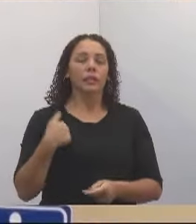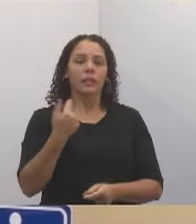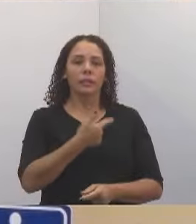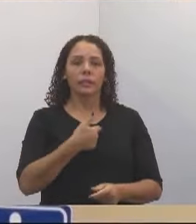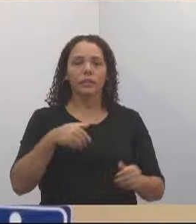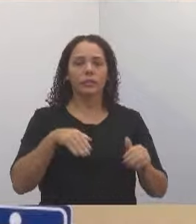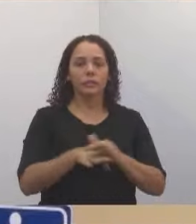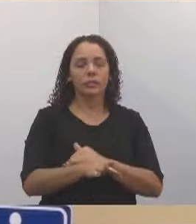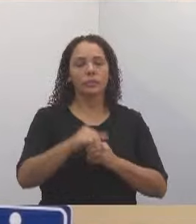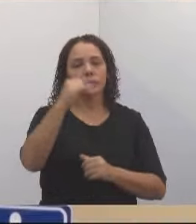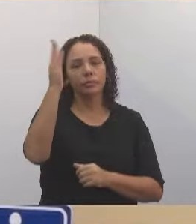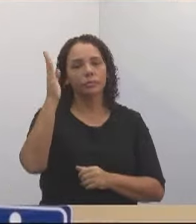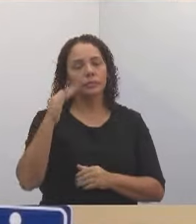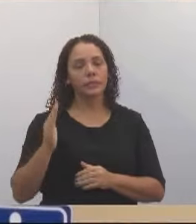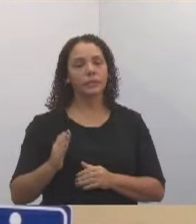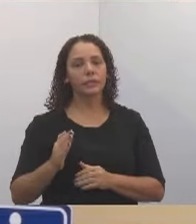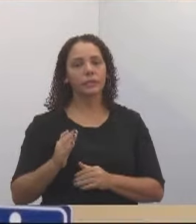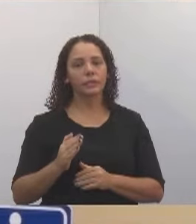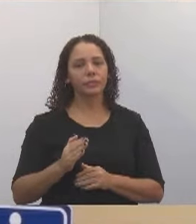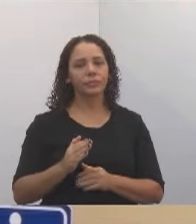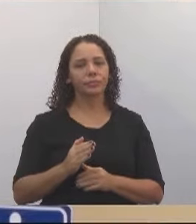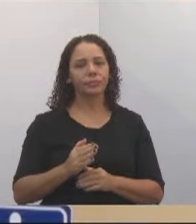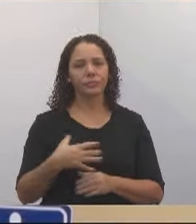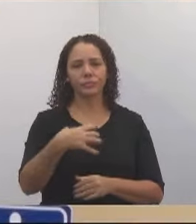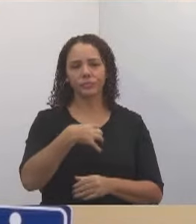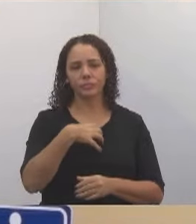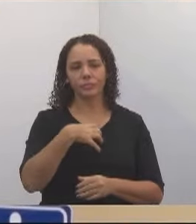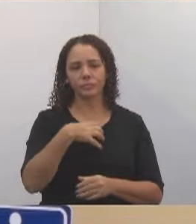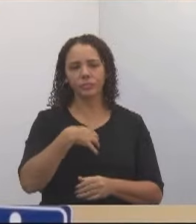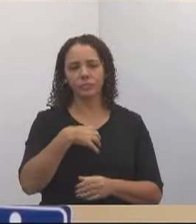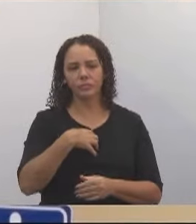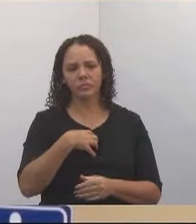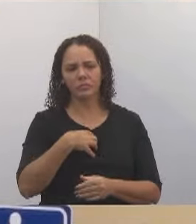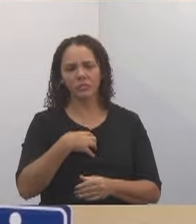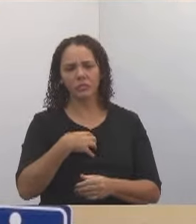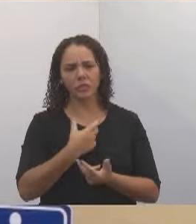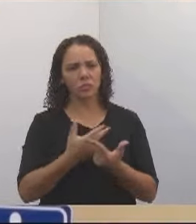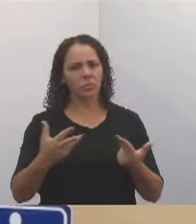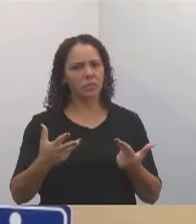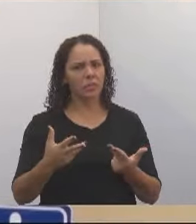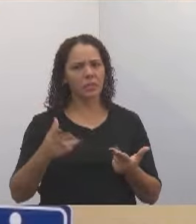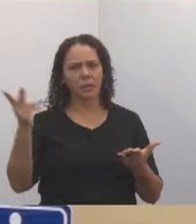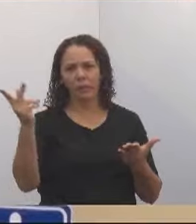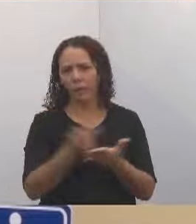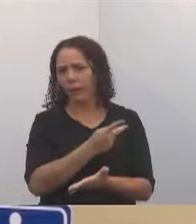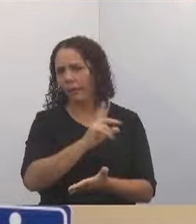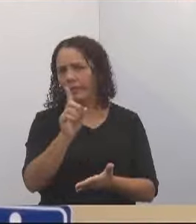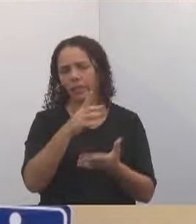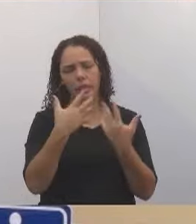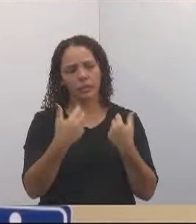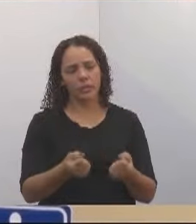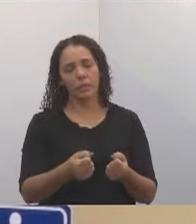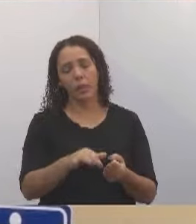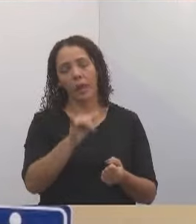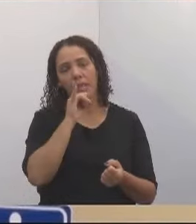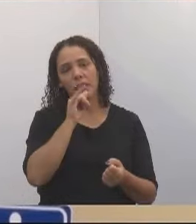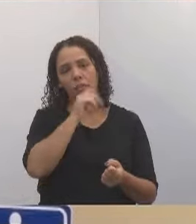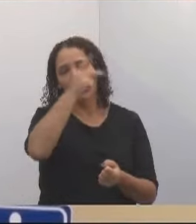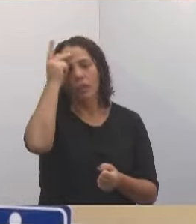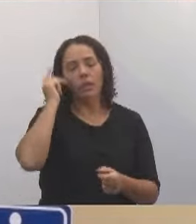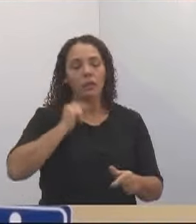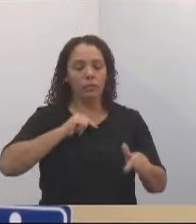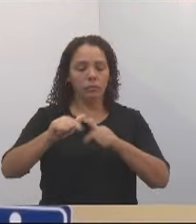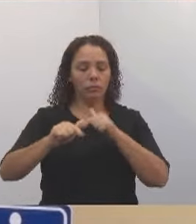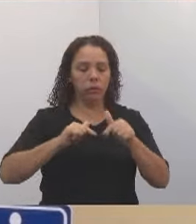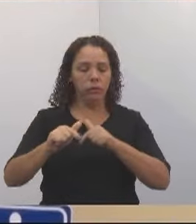cultura brasileira, esse tipo de prática é inaceitável. Um trabalhador,